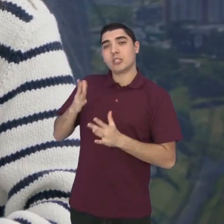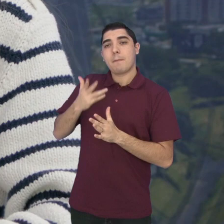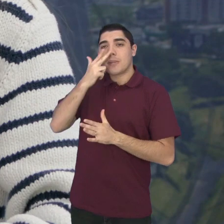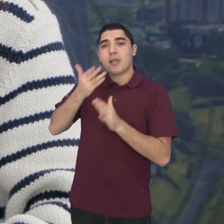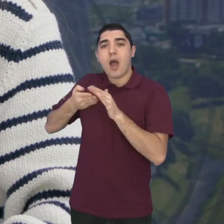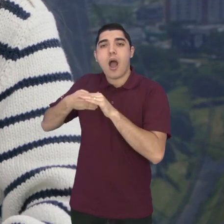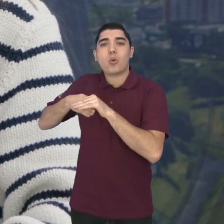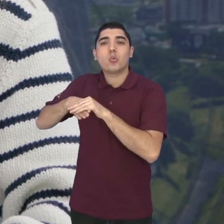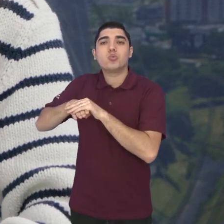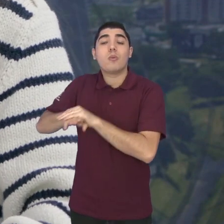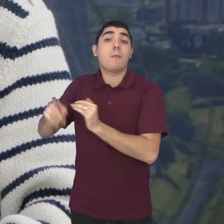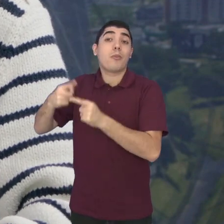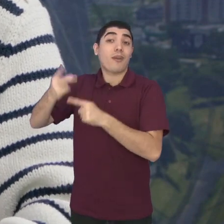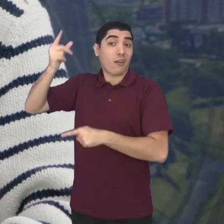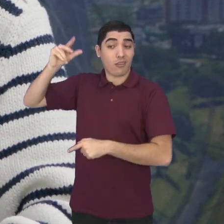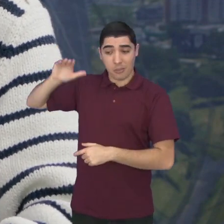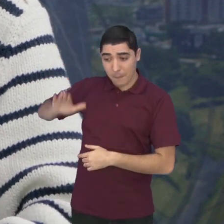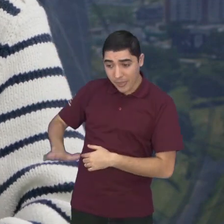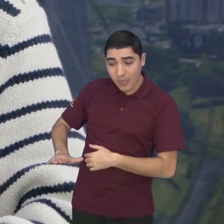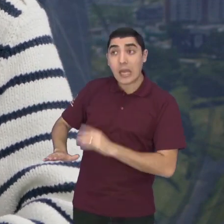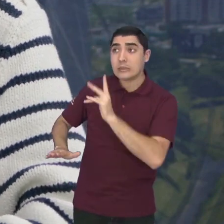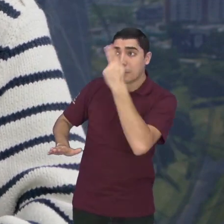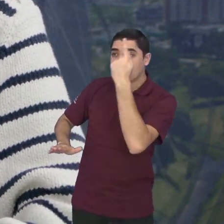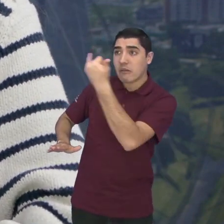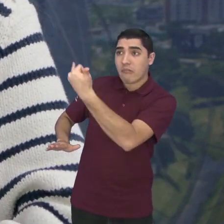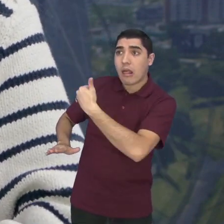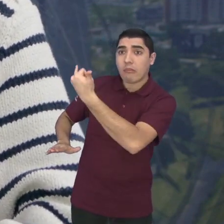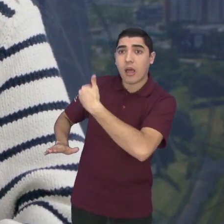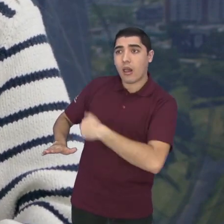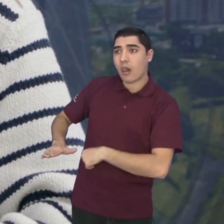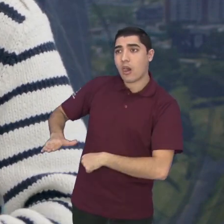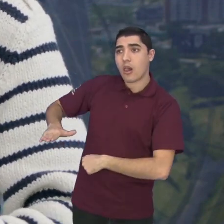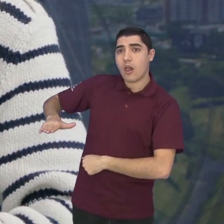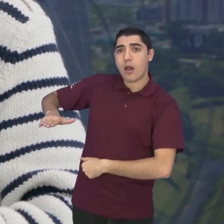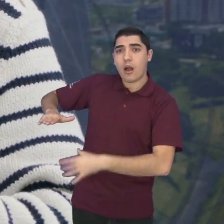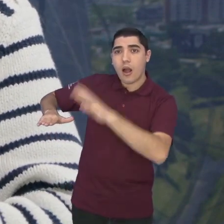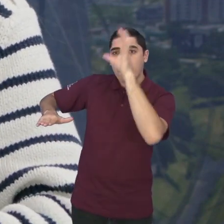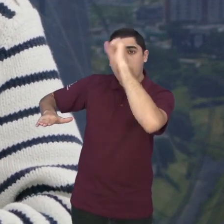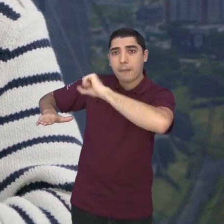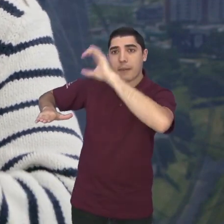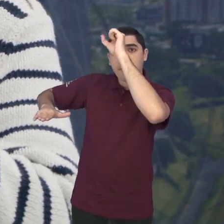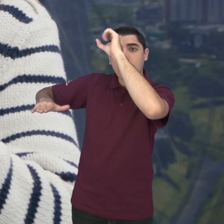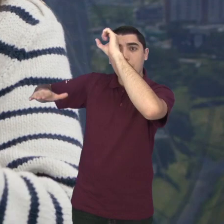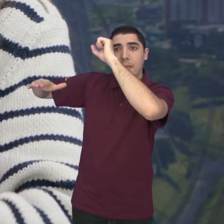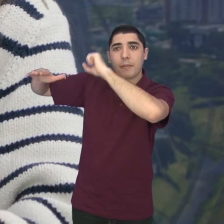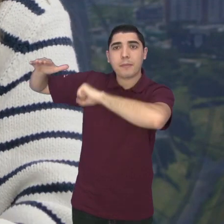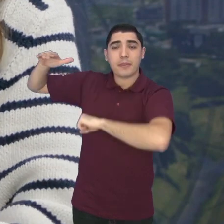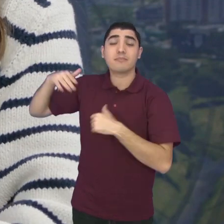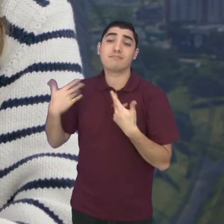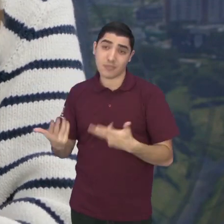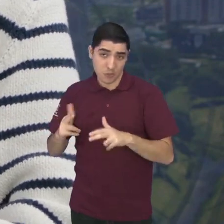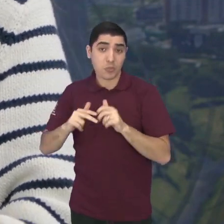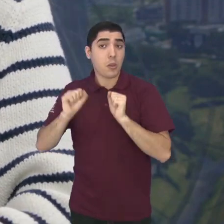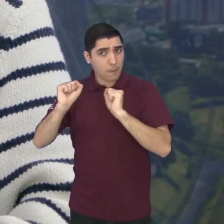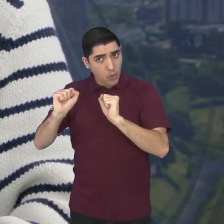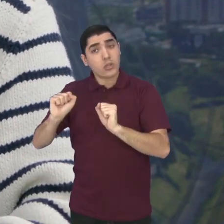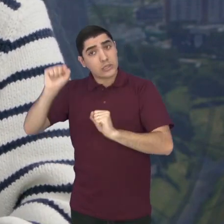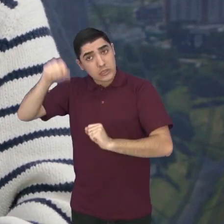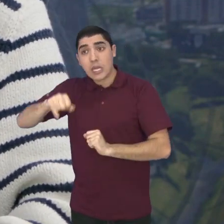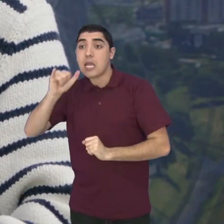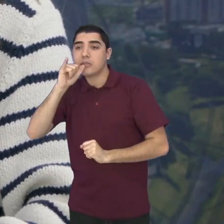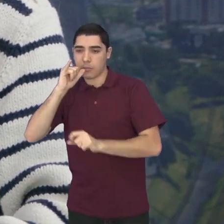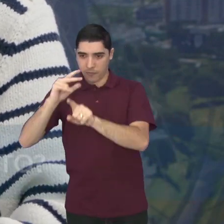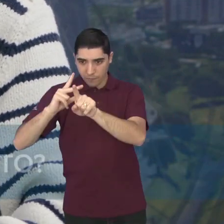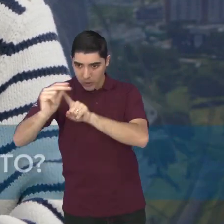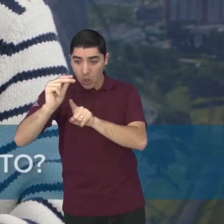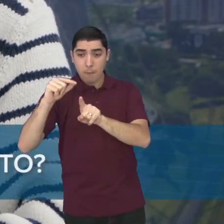escuta. Então acaba trazendo, sim, isso mais forte, né? De sem sofrimento não há vitória, você trouxe algumas coisas assim. Sim, pode ter vitória